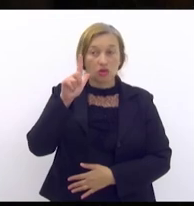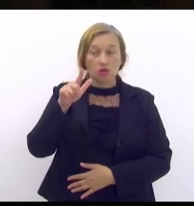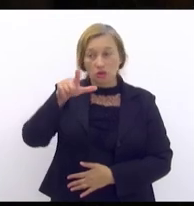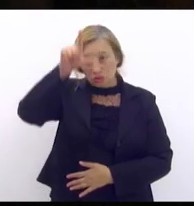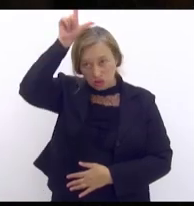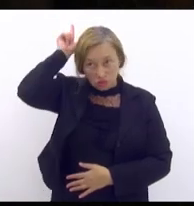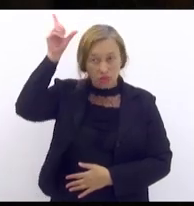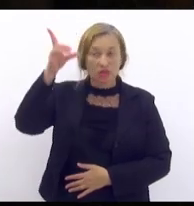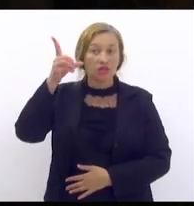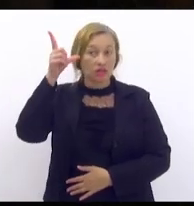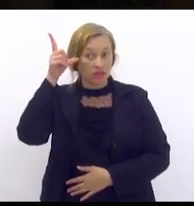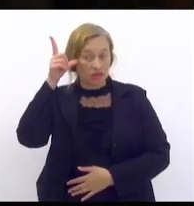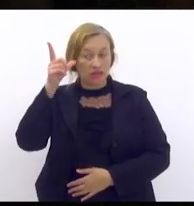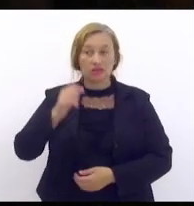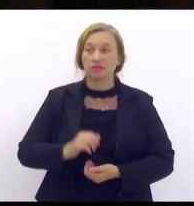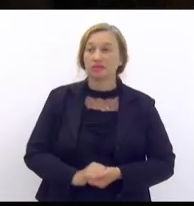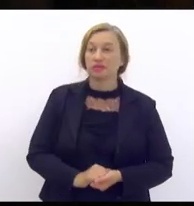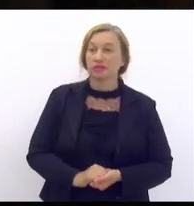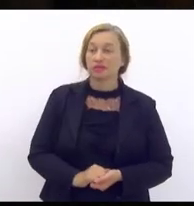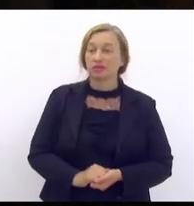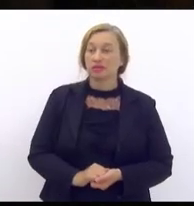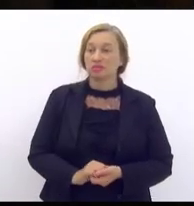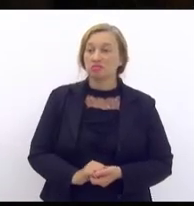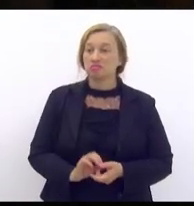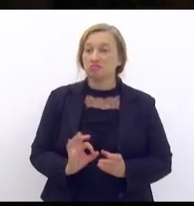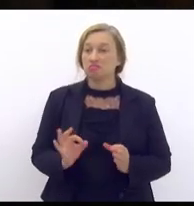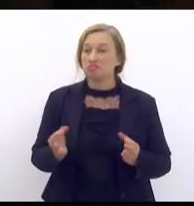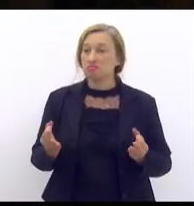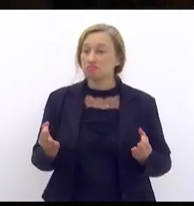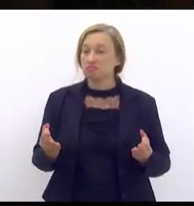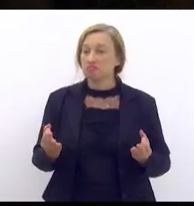a deputada Lucinha pela excelente